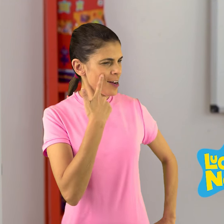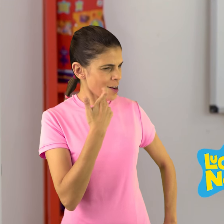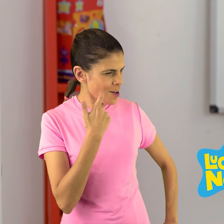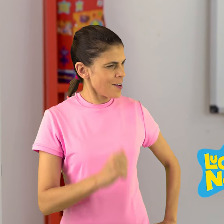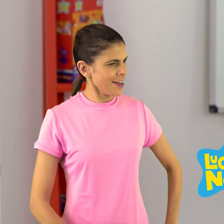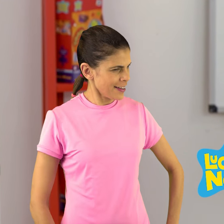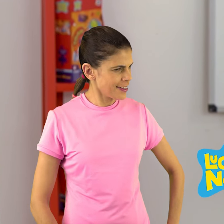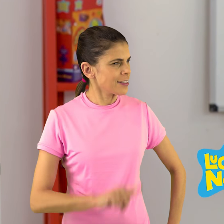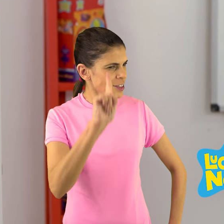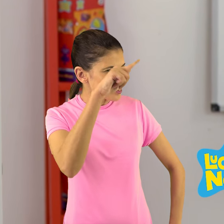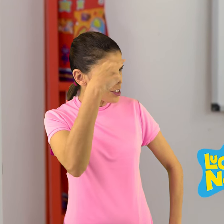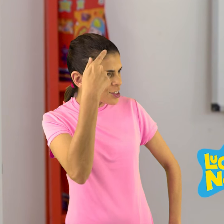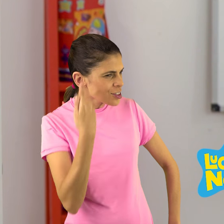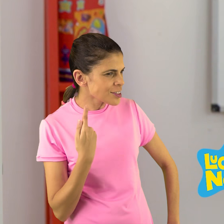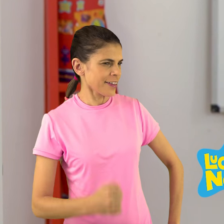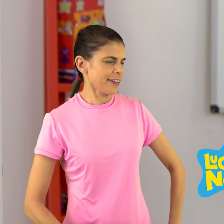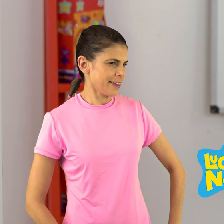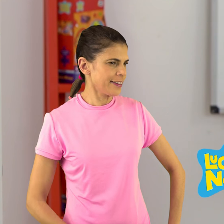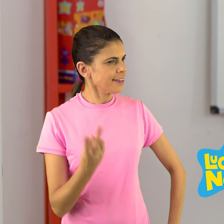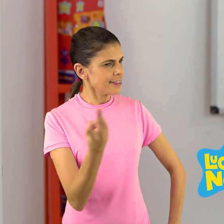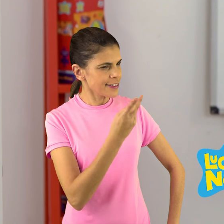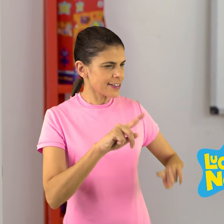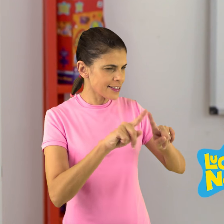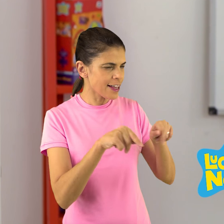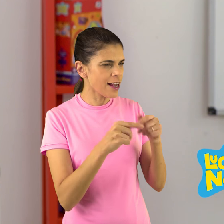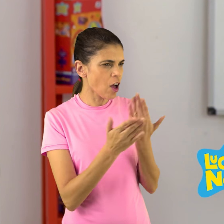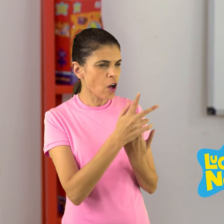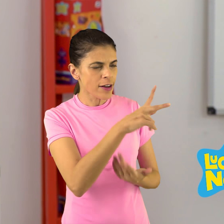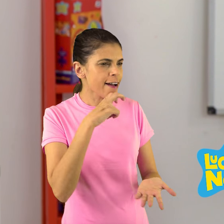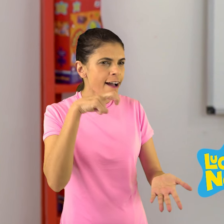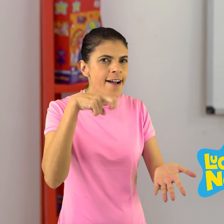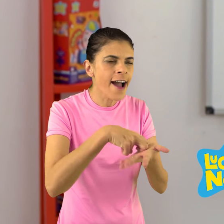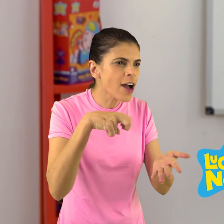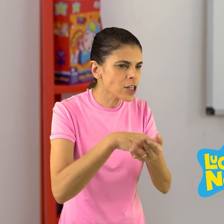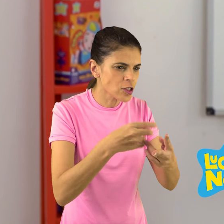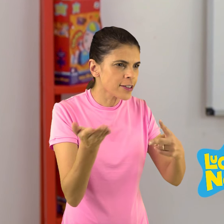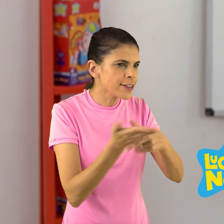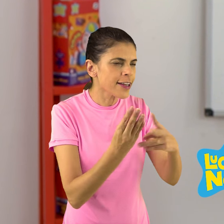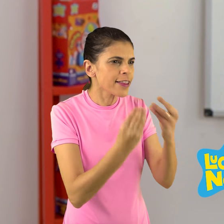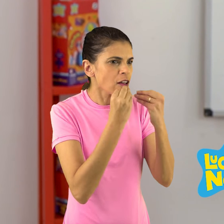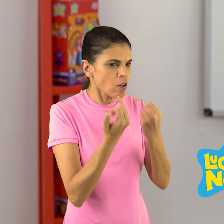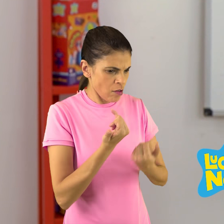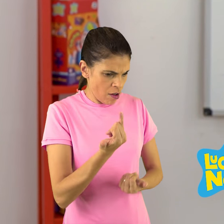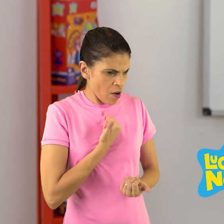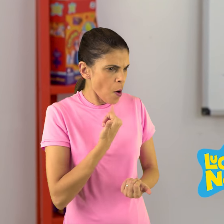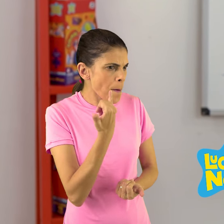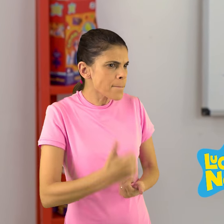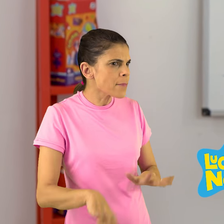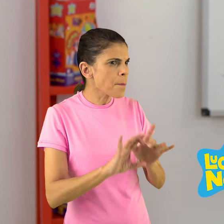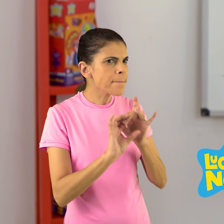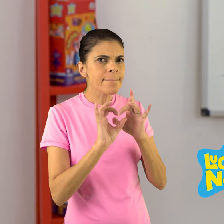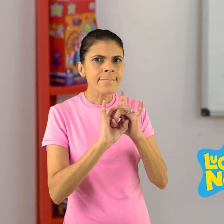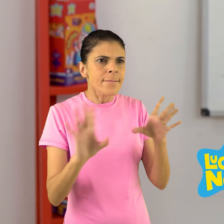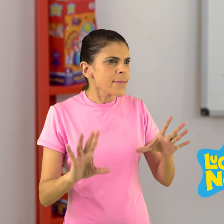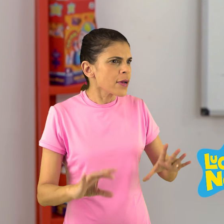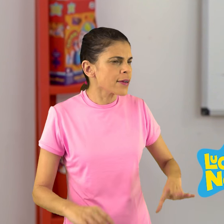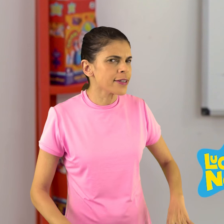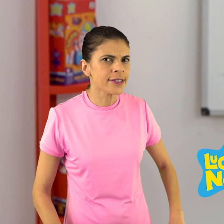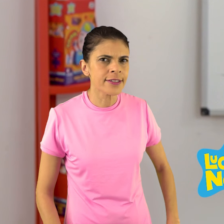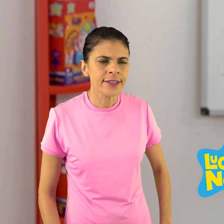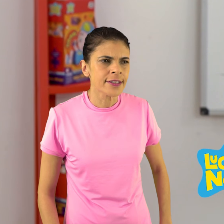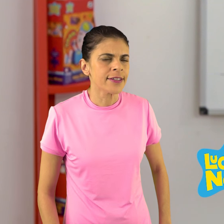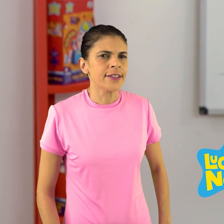agir por estarem dentro da sala de aula na hora do recreio sem a minha permissão.